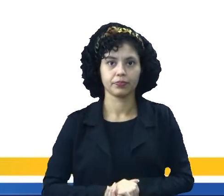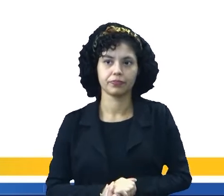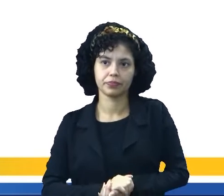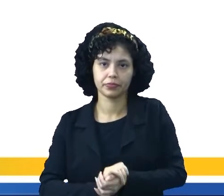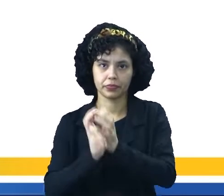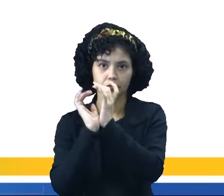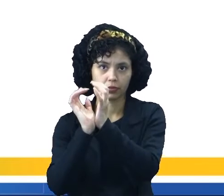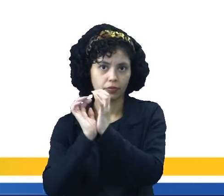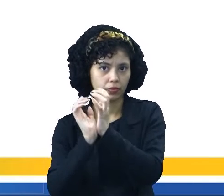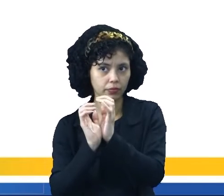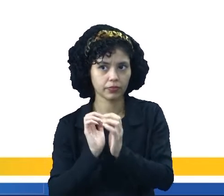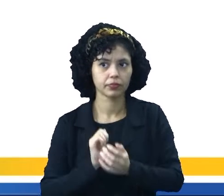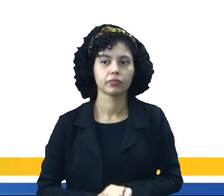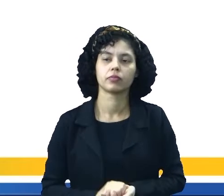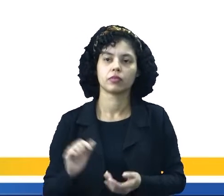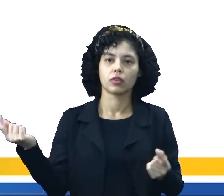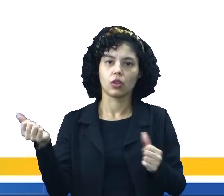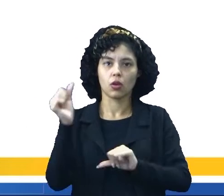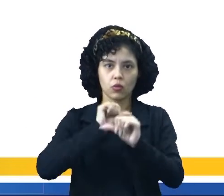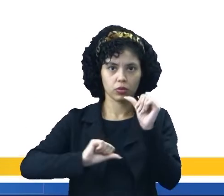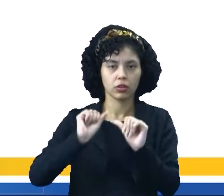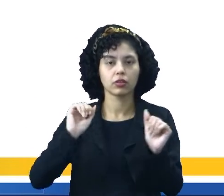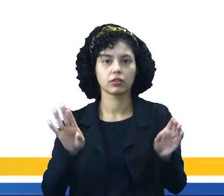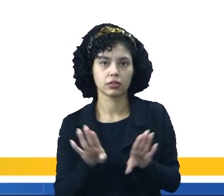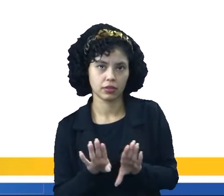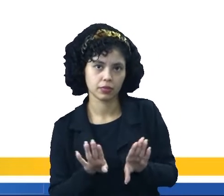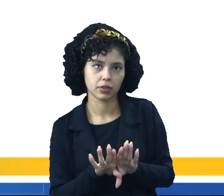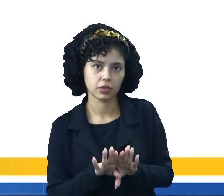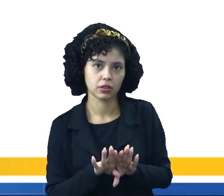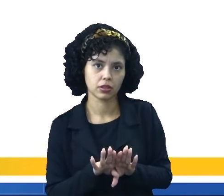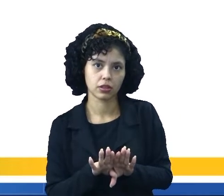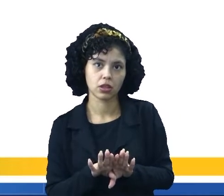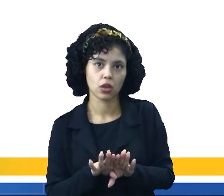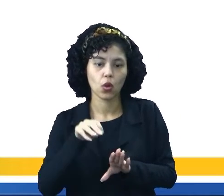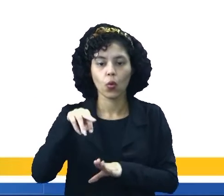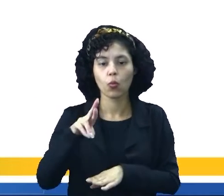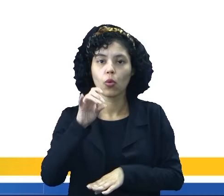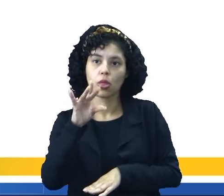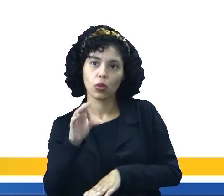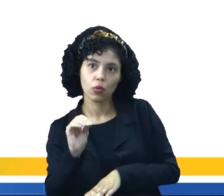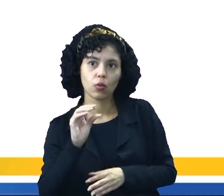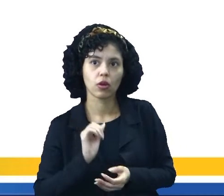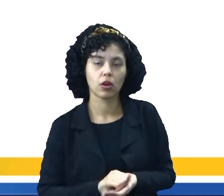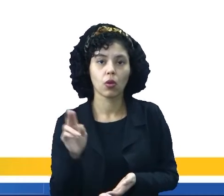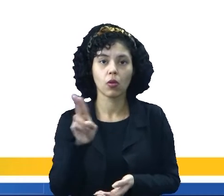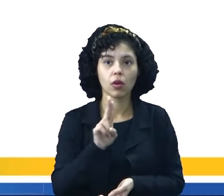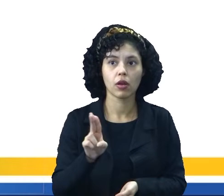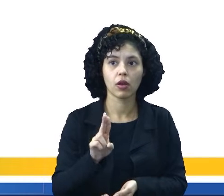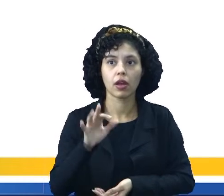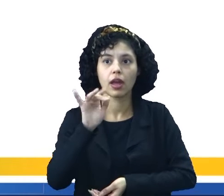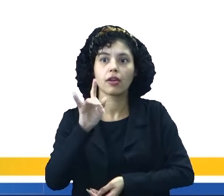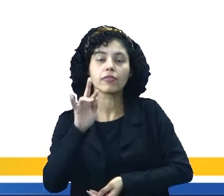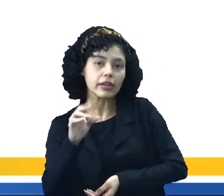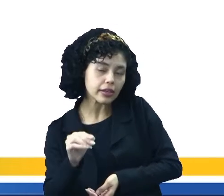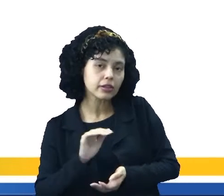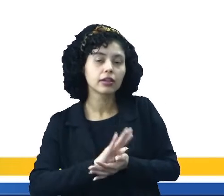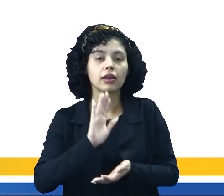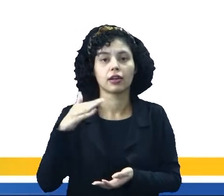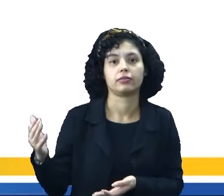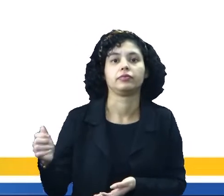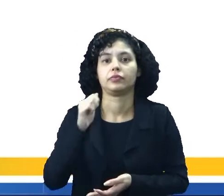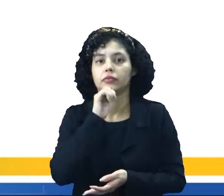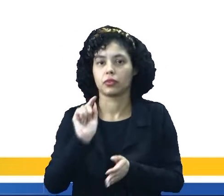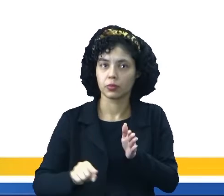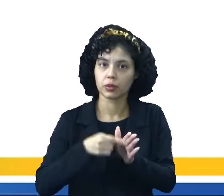coisa. Ao contrário, também eu tenho um neurônio motor, ou também chamado de eferente. É quando eu